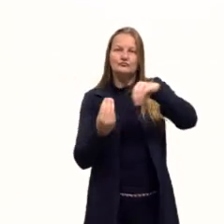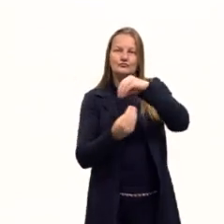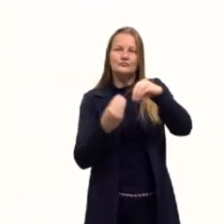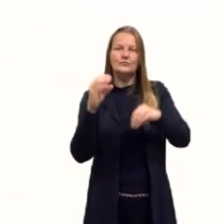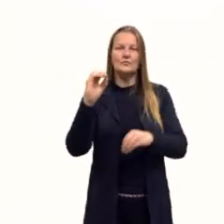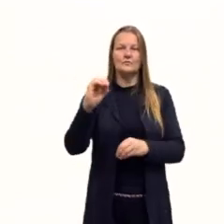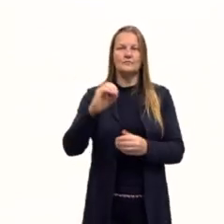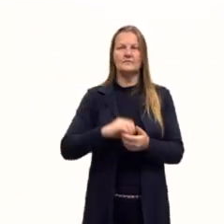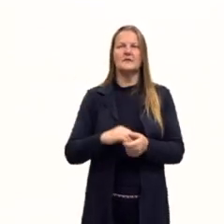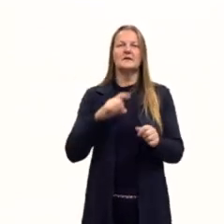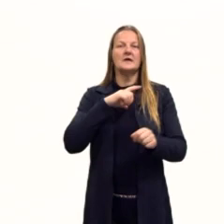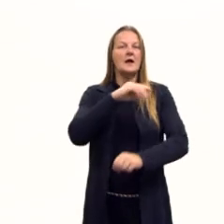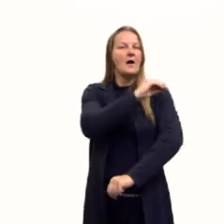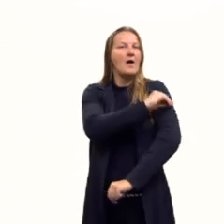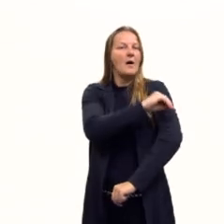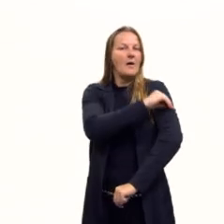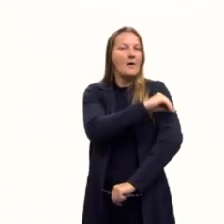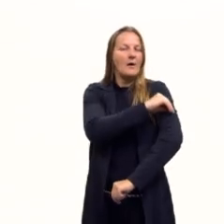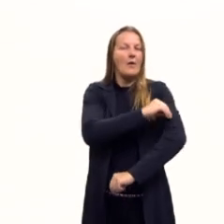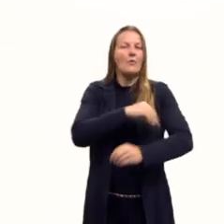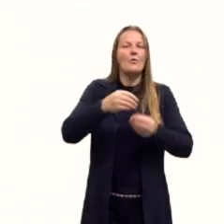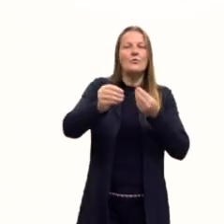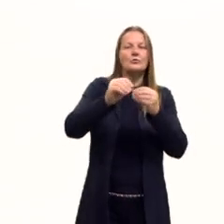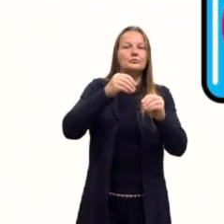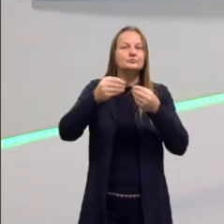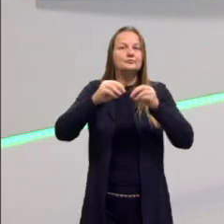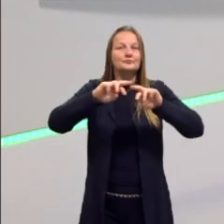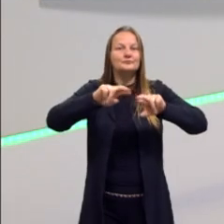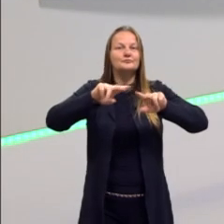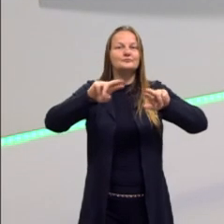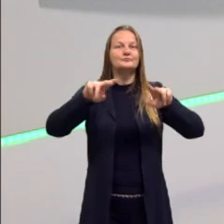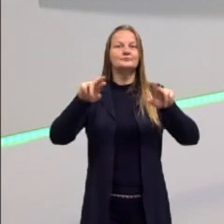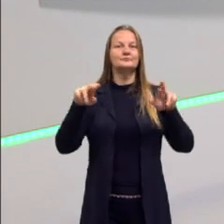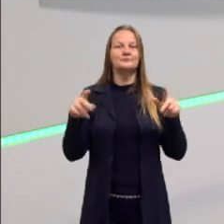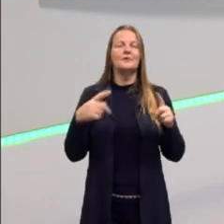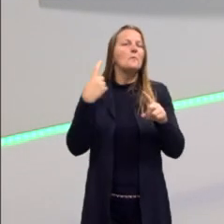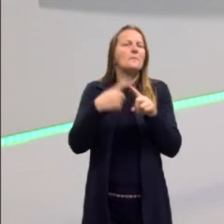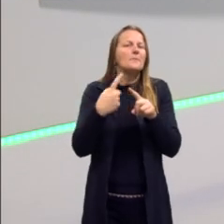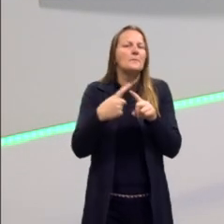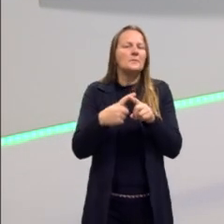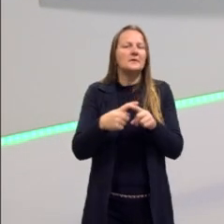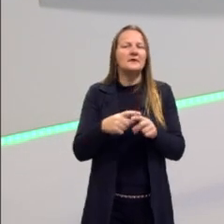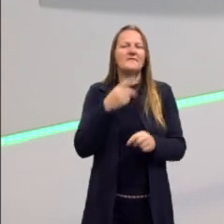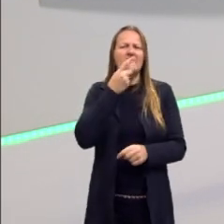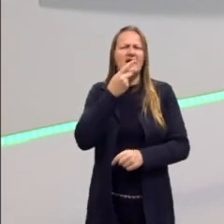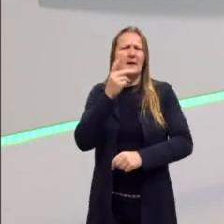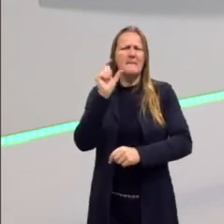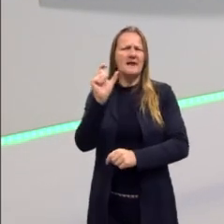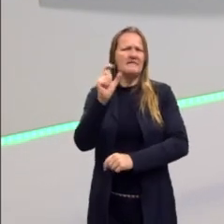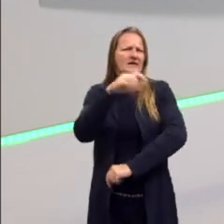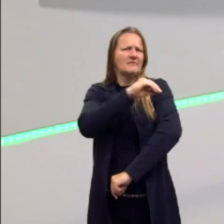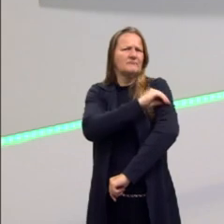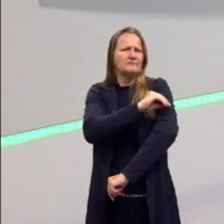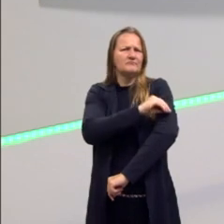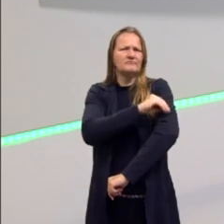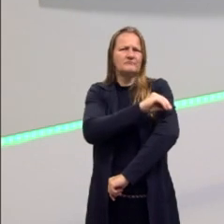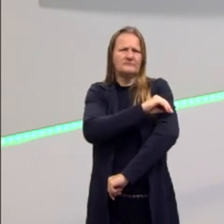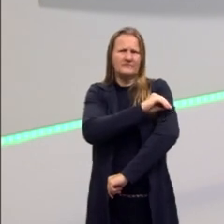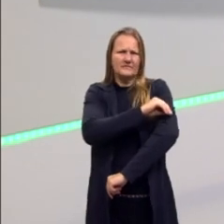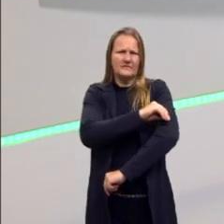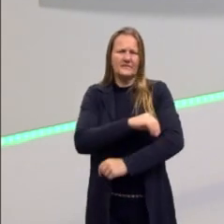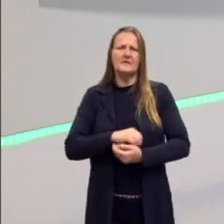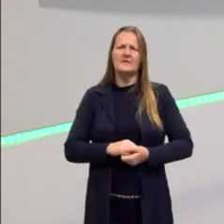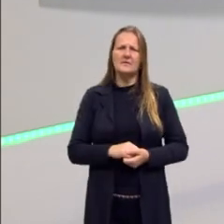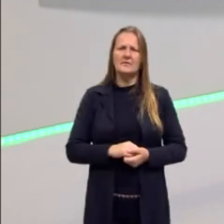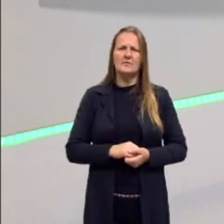trouxe o álcool e Sua versatilidade porque quando a gente fala em ao com o seu falar para você sem